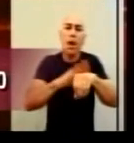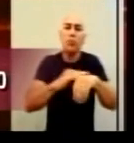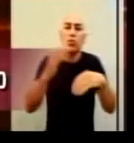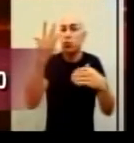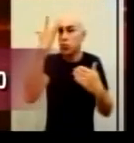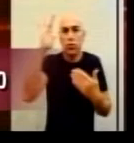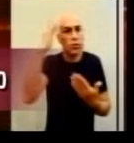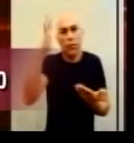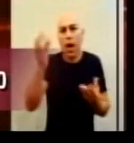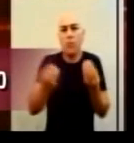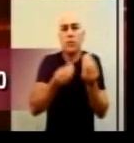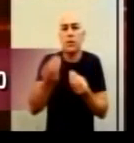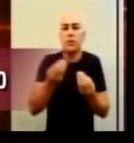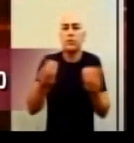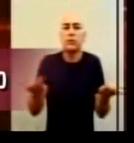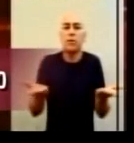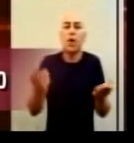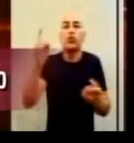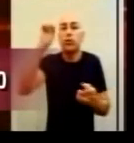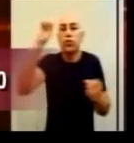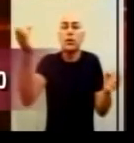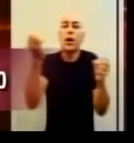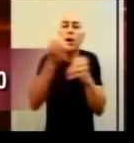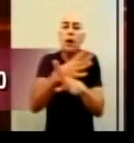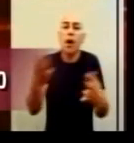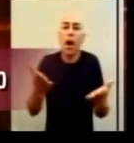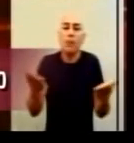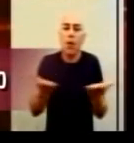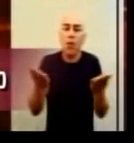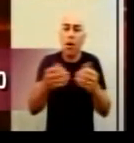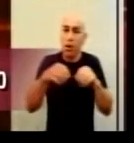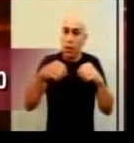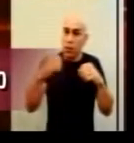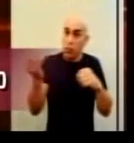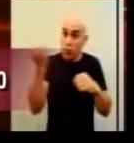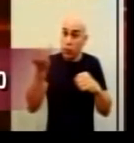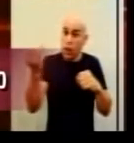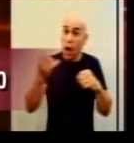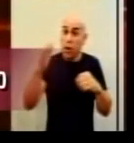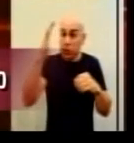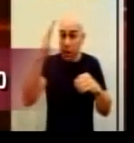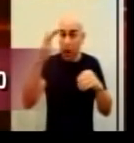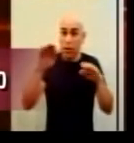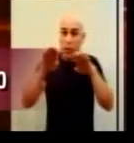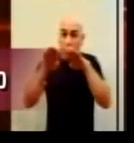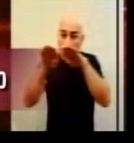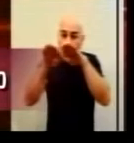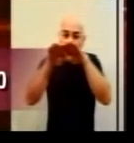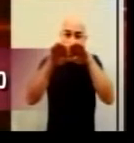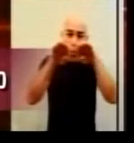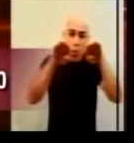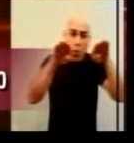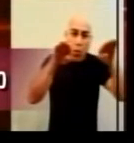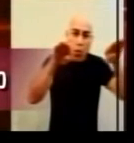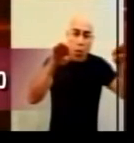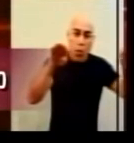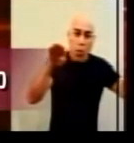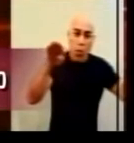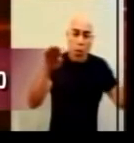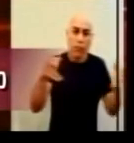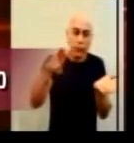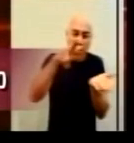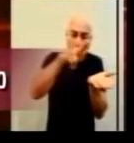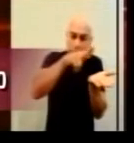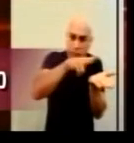gente esperamos realmente pelo menos que continue uma estabilidade nos casos para as semanas, para os dias e a taxa de ocupação